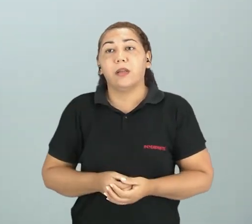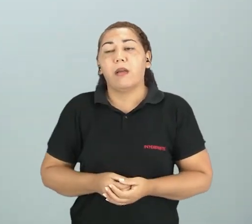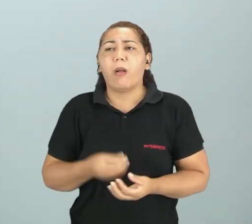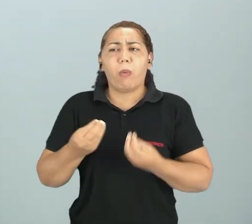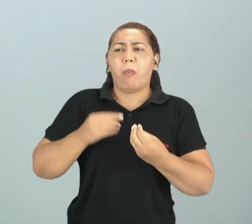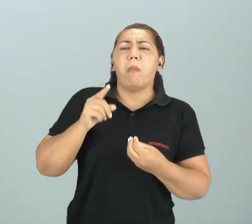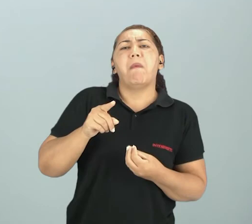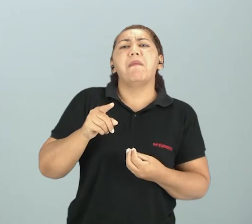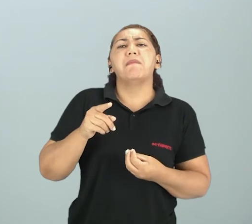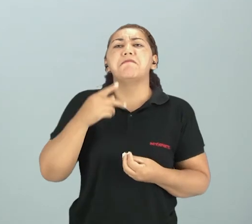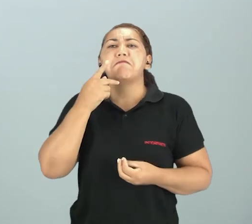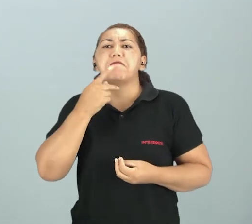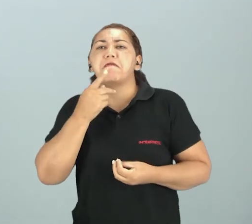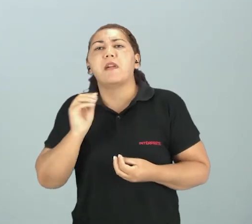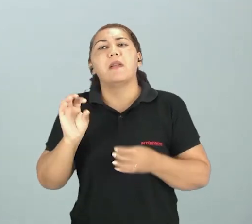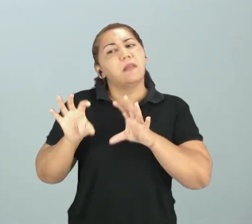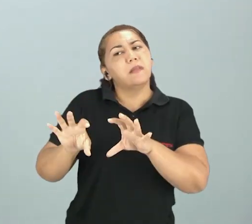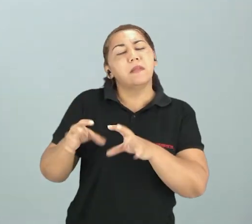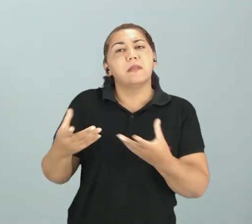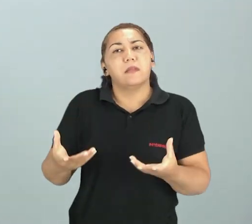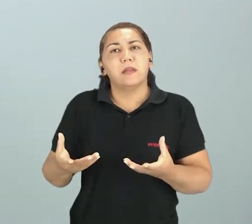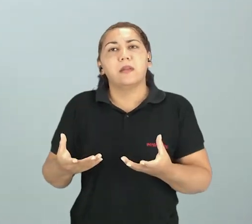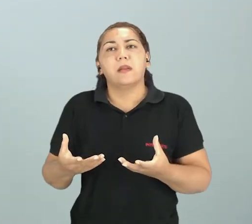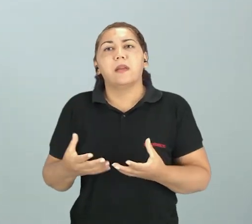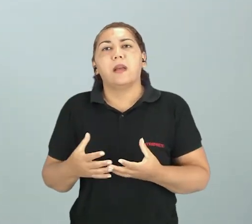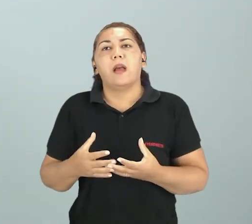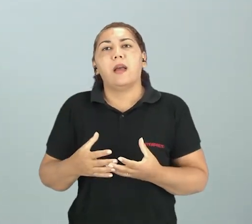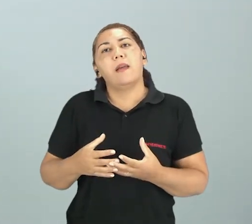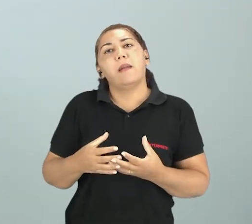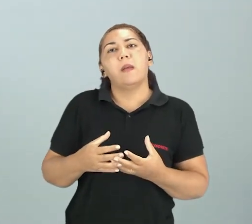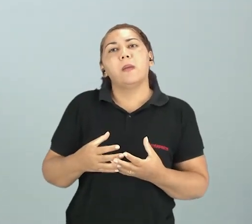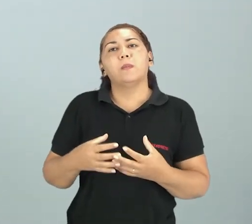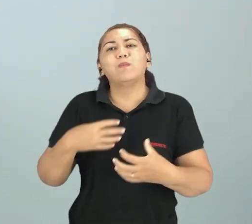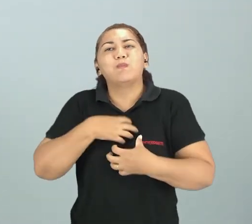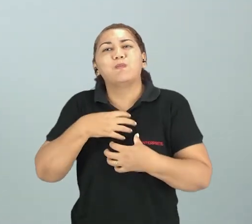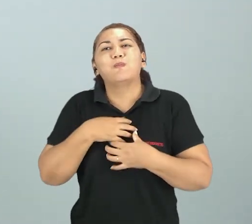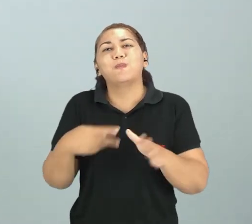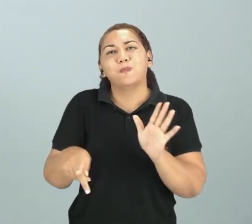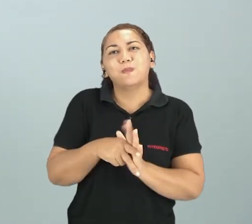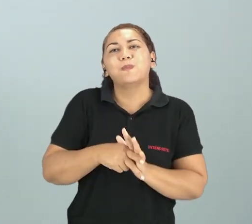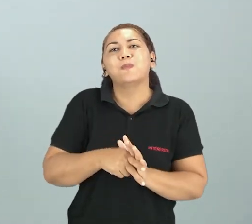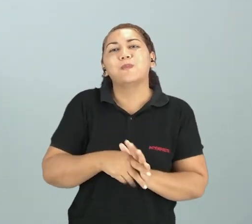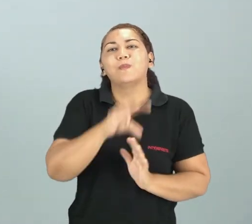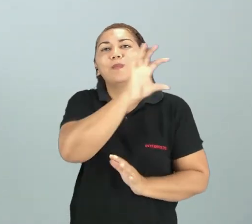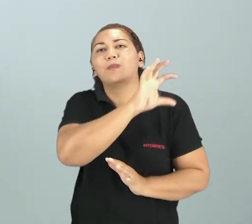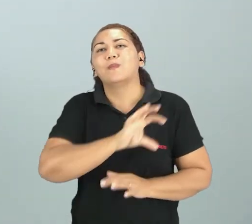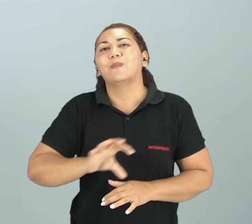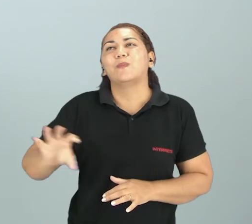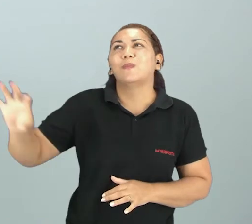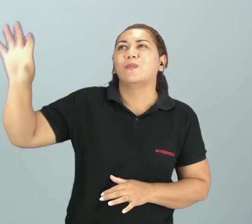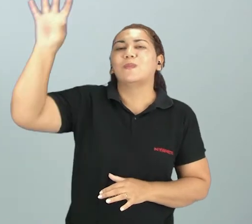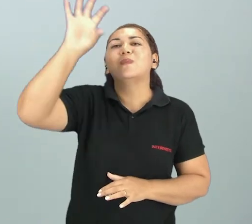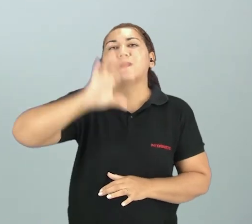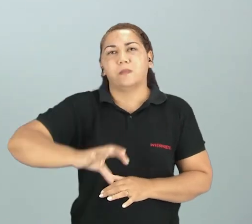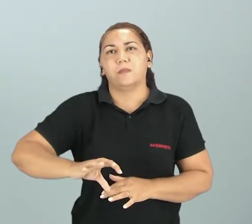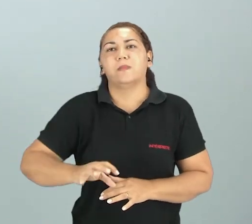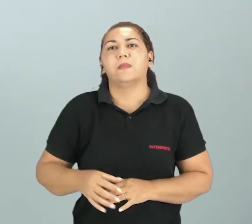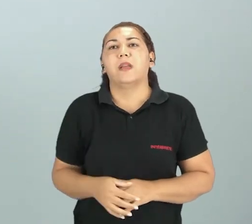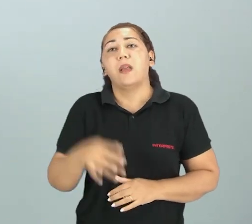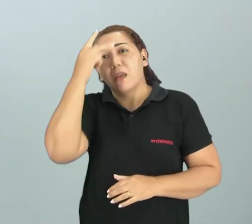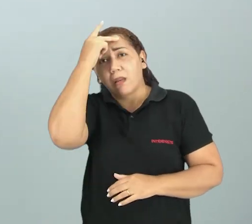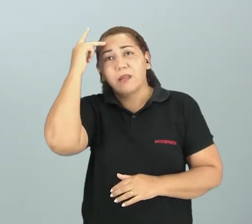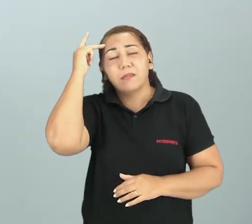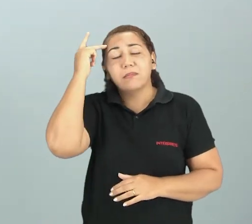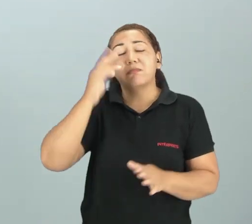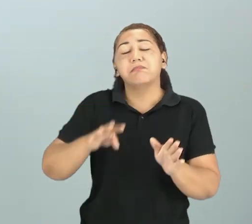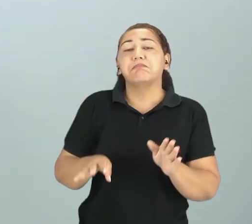é chamado Jacó no Sergipe, porque é pão aguado no outro. Então depende da forma como eles são habituados a falar e até mesmo eles